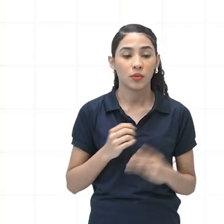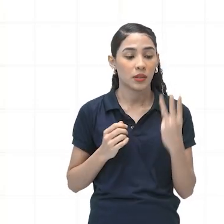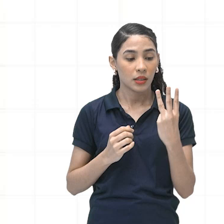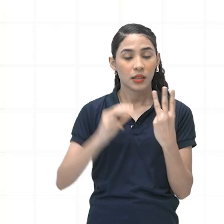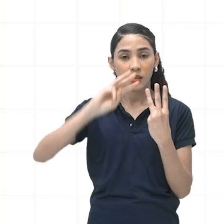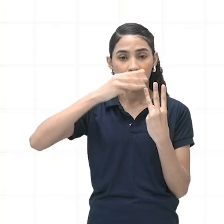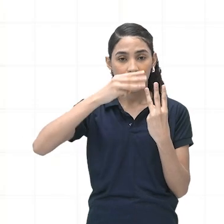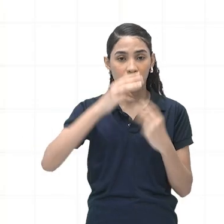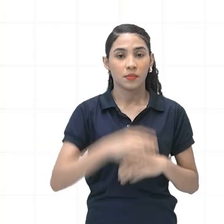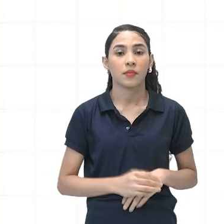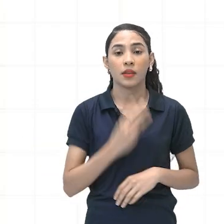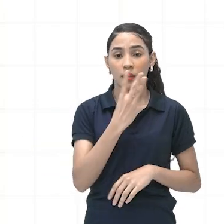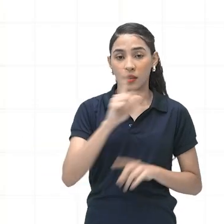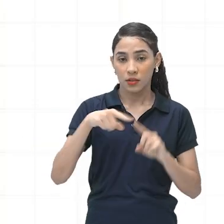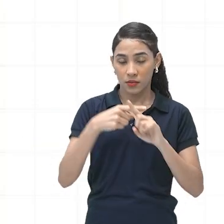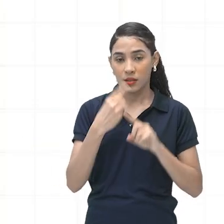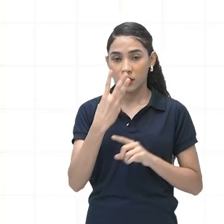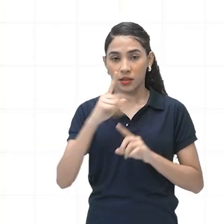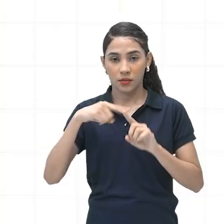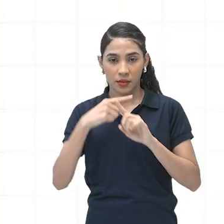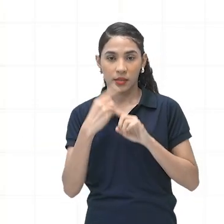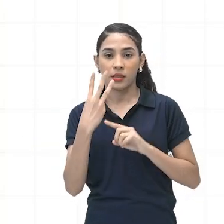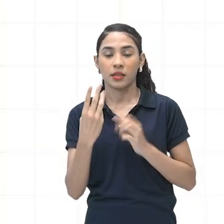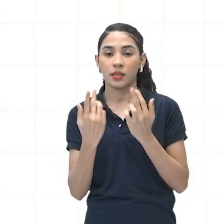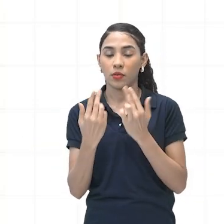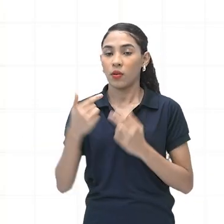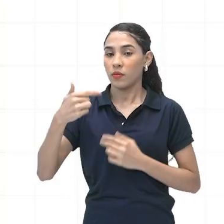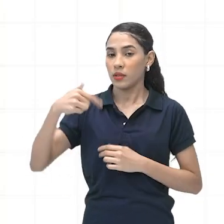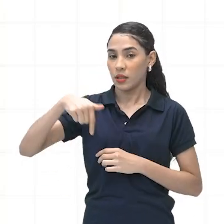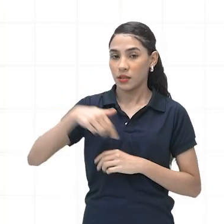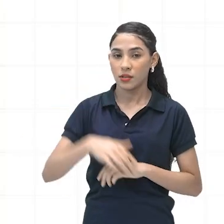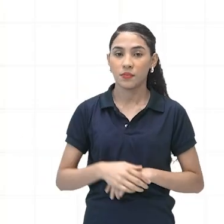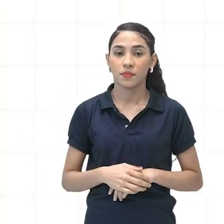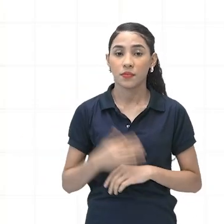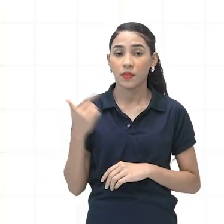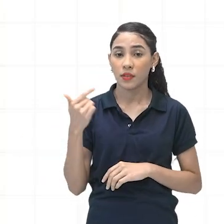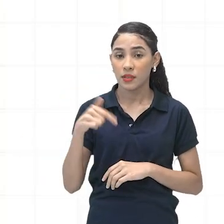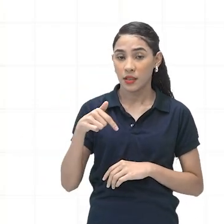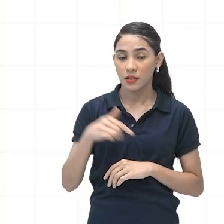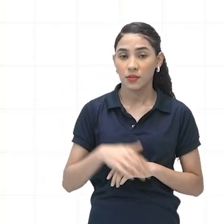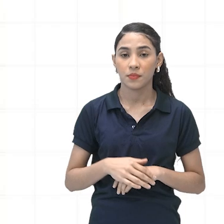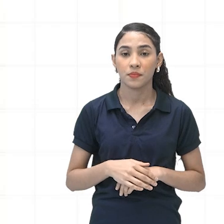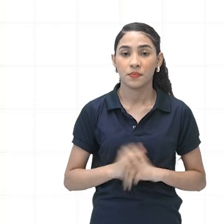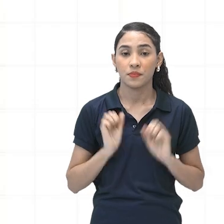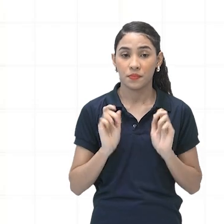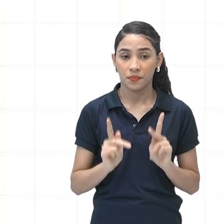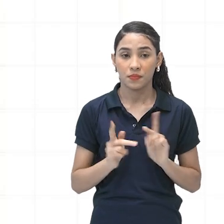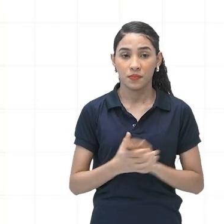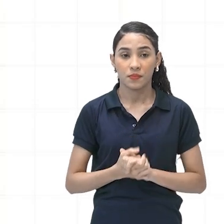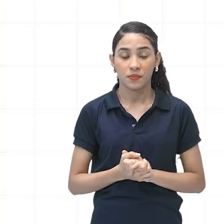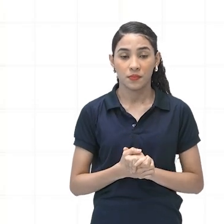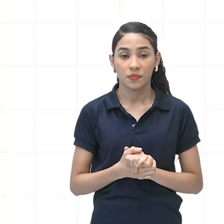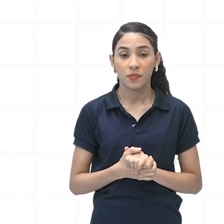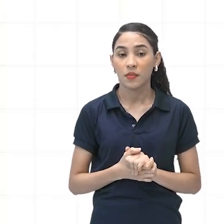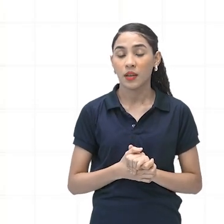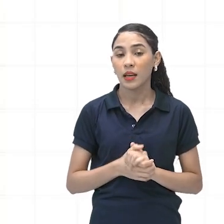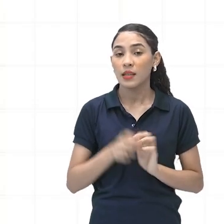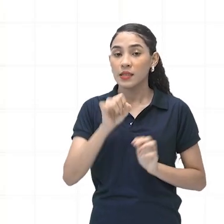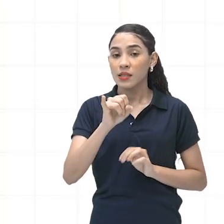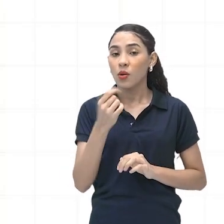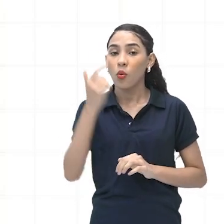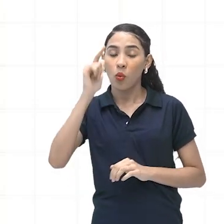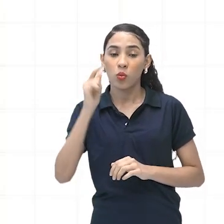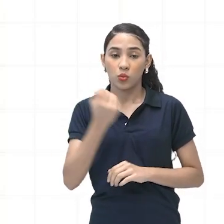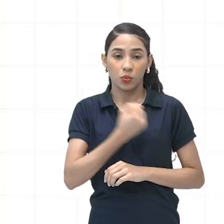3 vezes 3 vezes 3, que é 27. Certo? Se eu pegasse qualquer